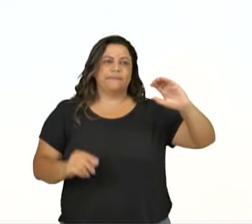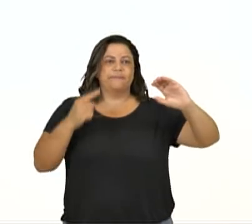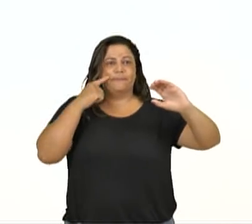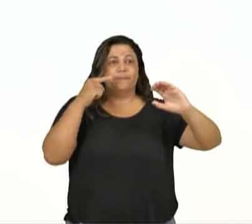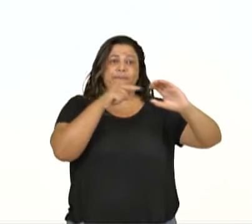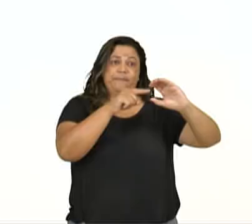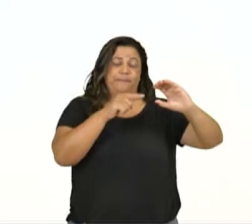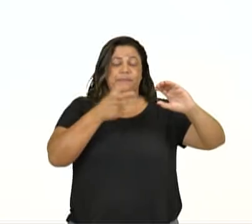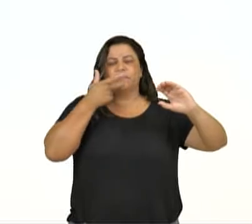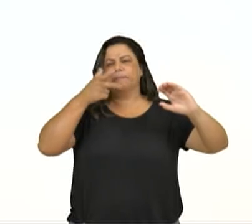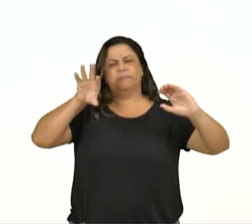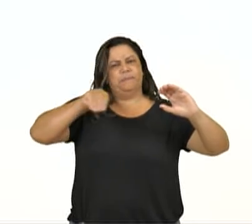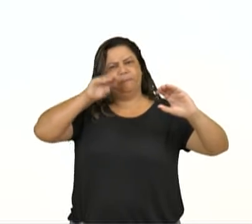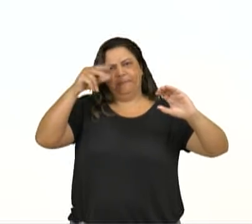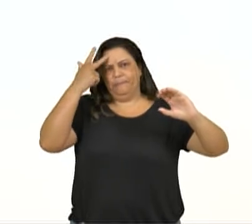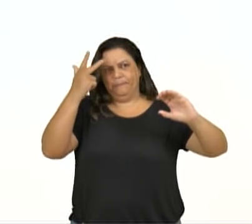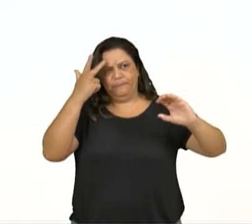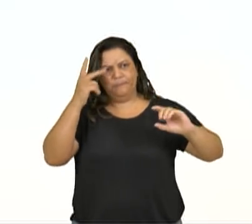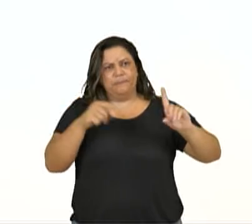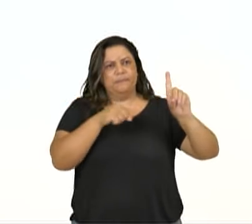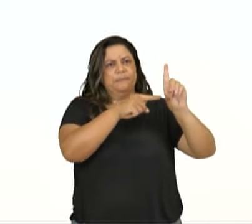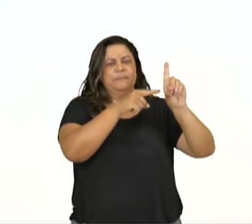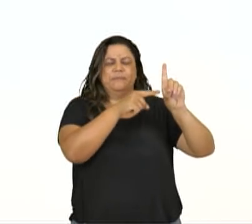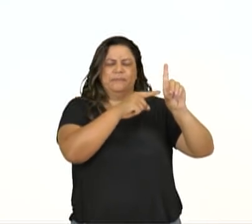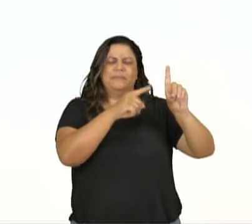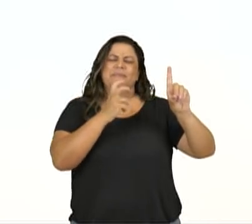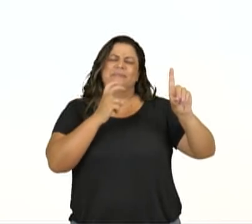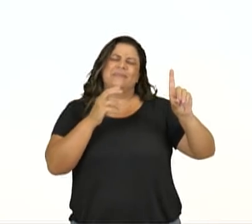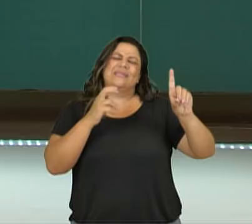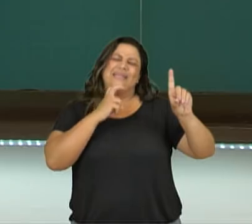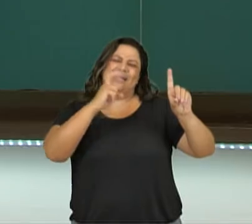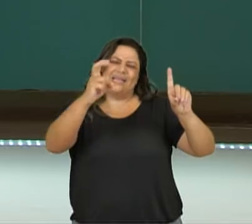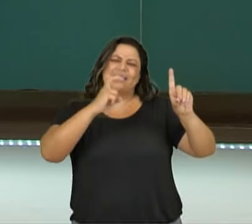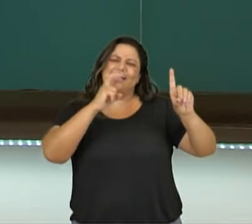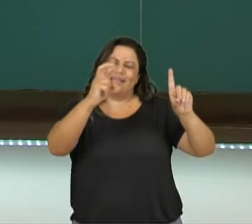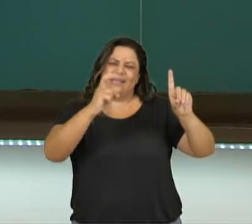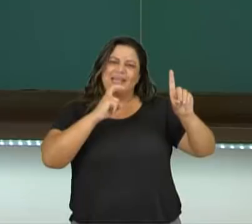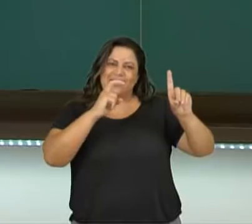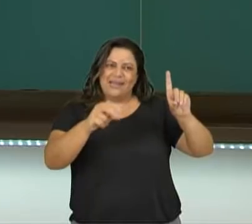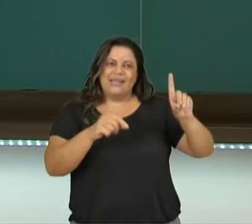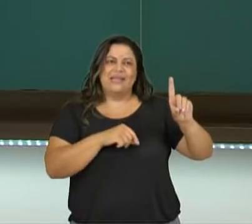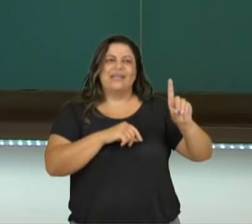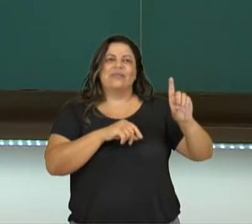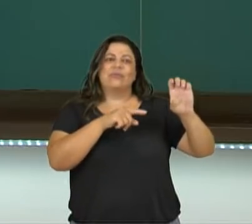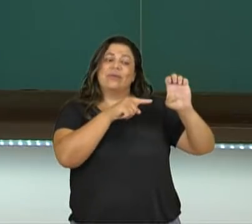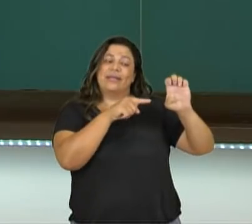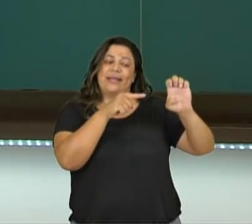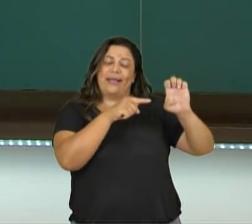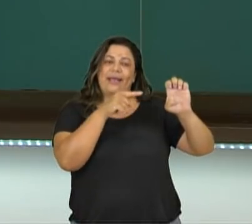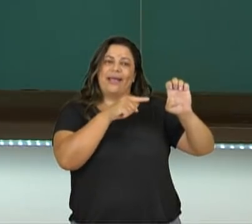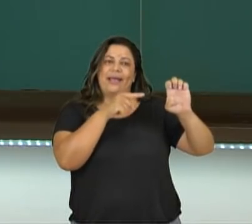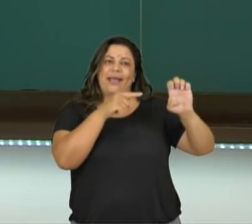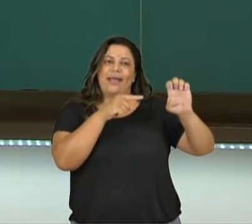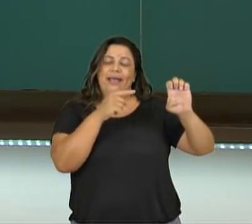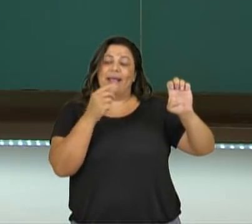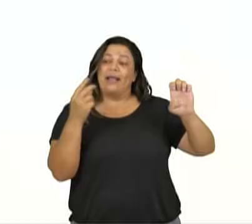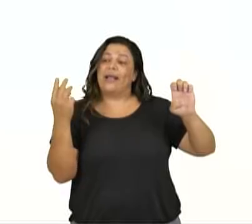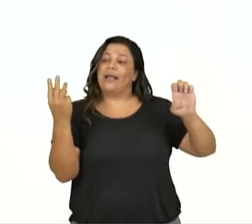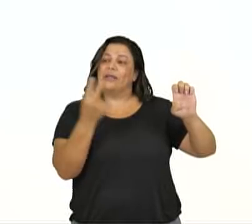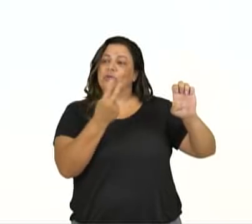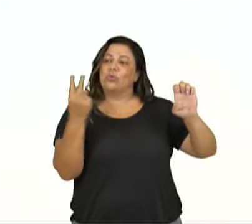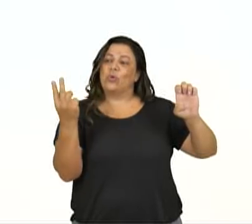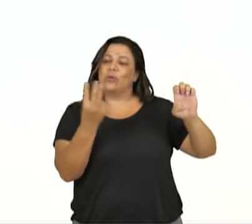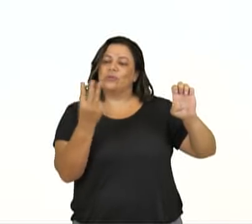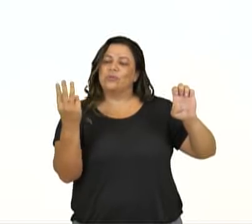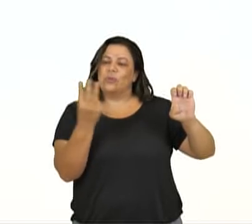fala comum, a letra D é bem conhecida de vocês, expressa gritos, né? E a letra E indica fala simultânea entre